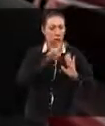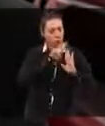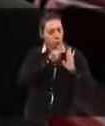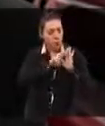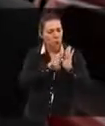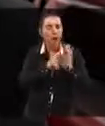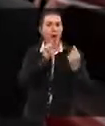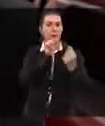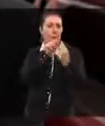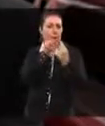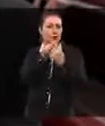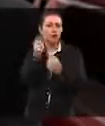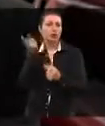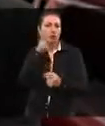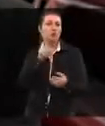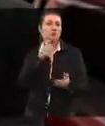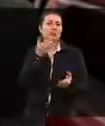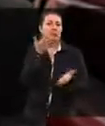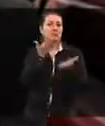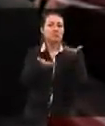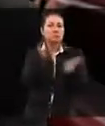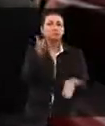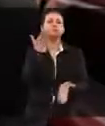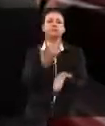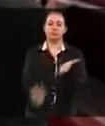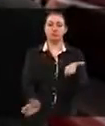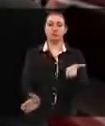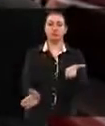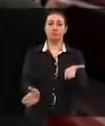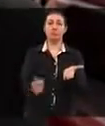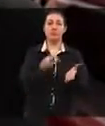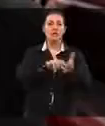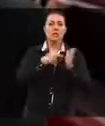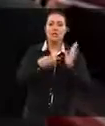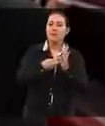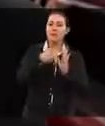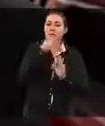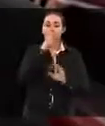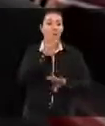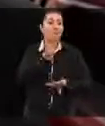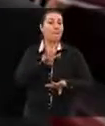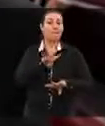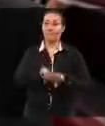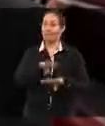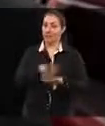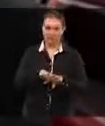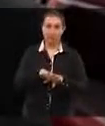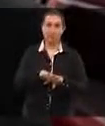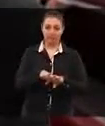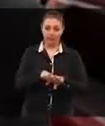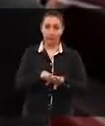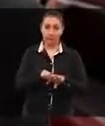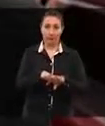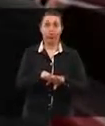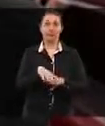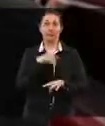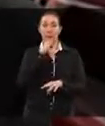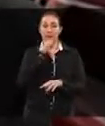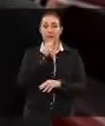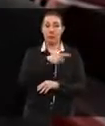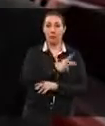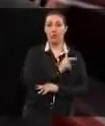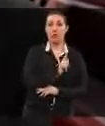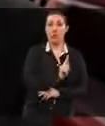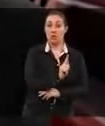planejamento, algumas metas para redução de peso, tá? Nada mais é do que uma conta matemática que eu acabo fazendo com ele, né? Então, por